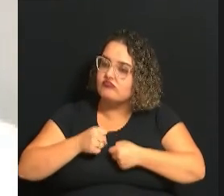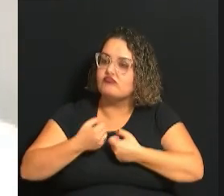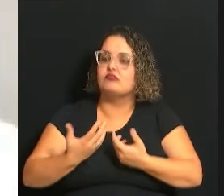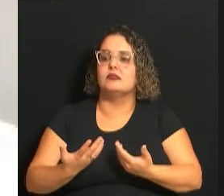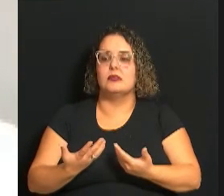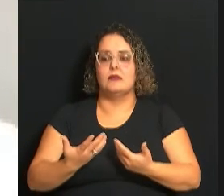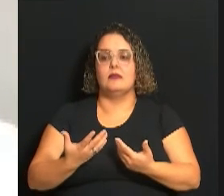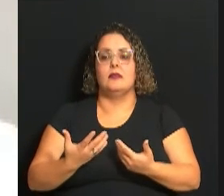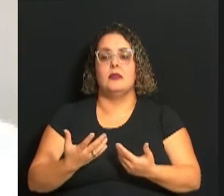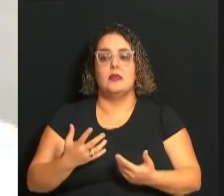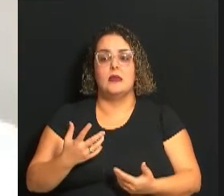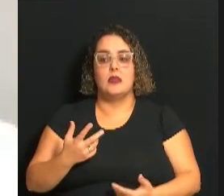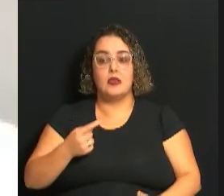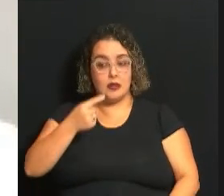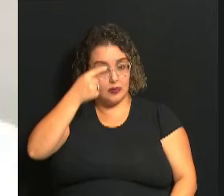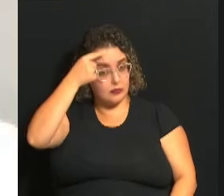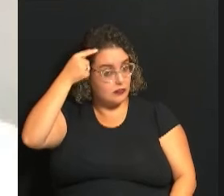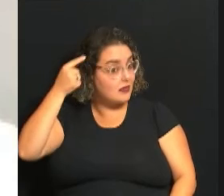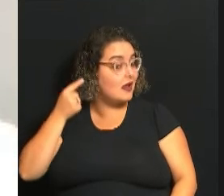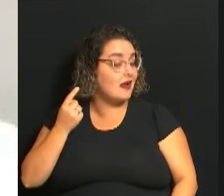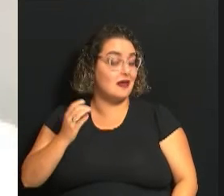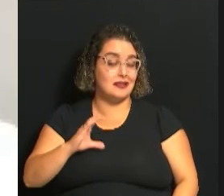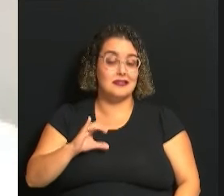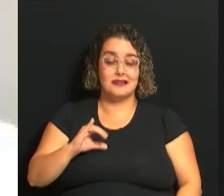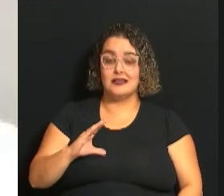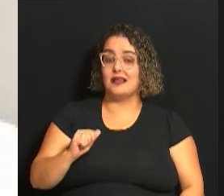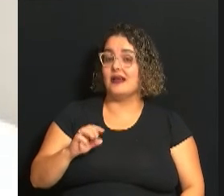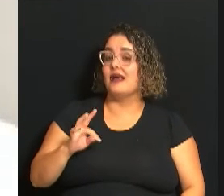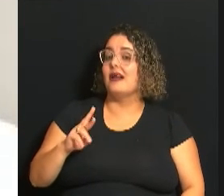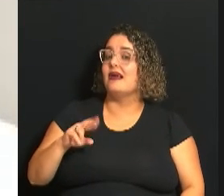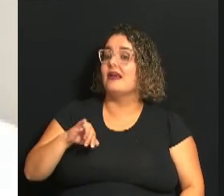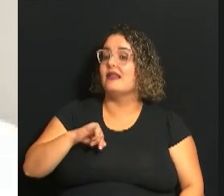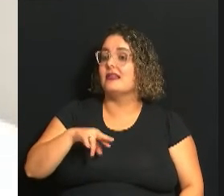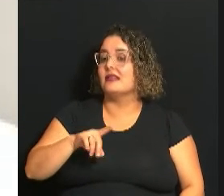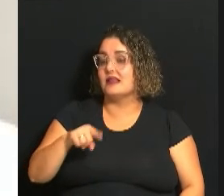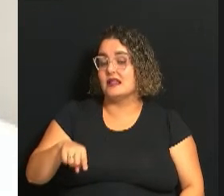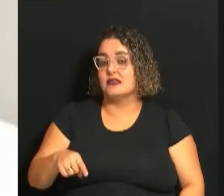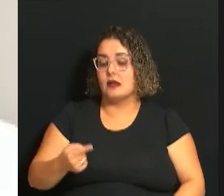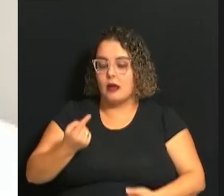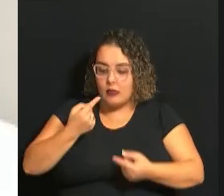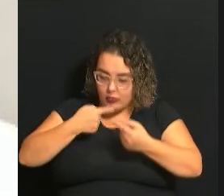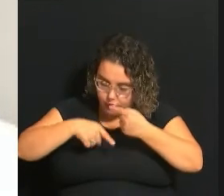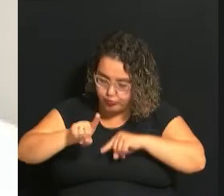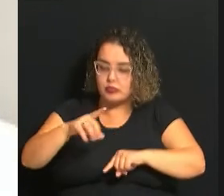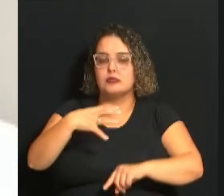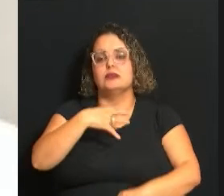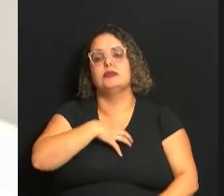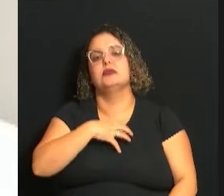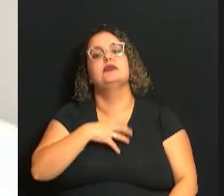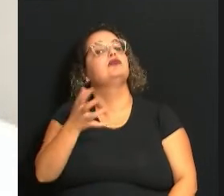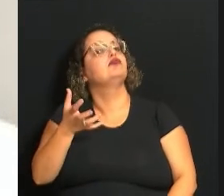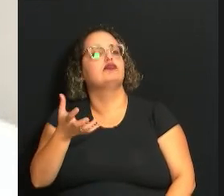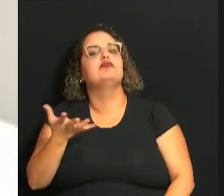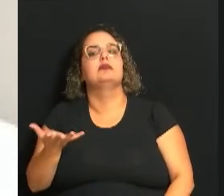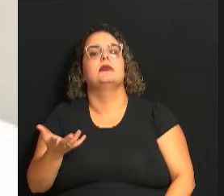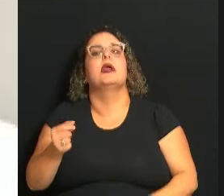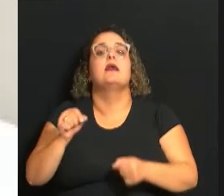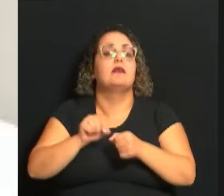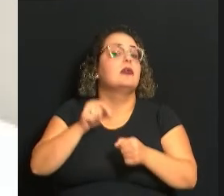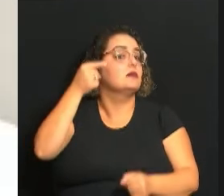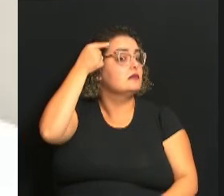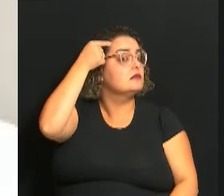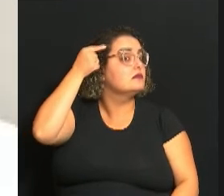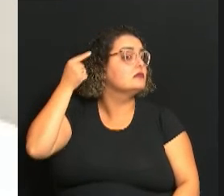cicatriz pode ser algo que a gente reconstrói da forma que a gente quiser. Então, foi feito sim uma cicatriz na